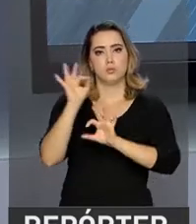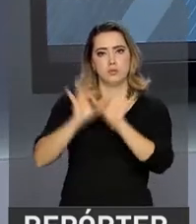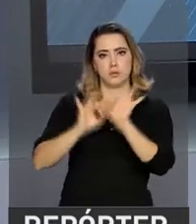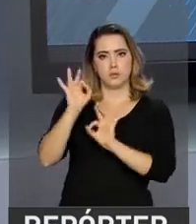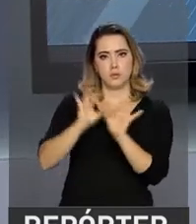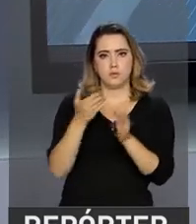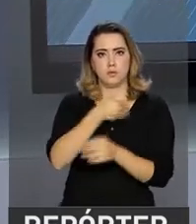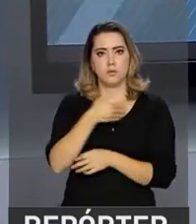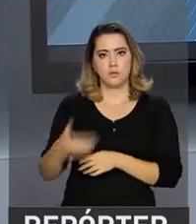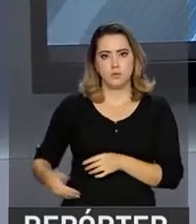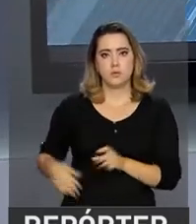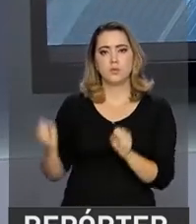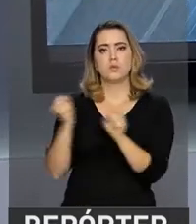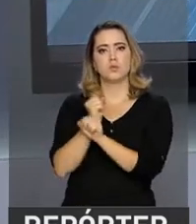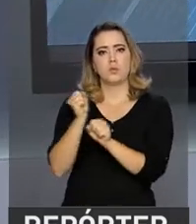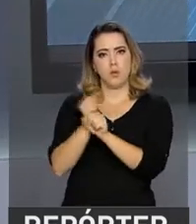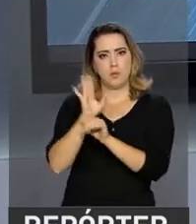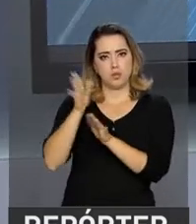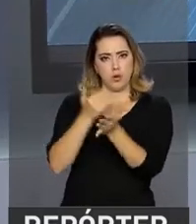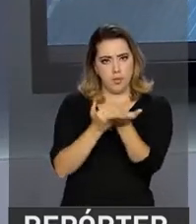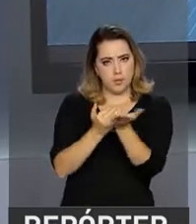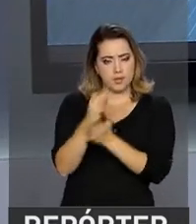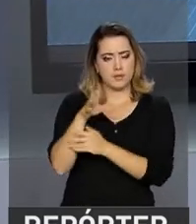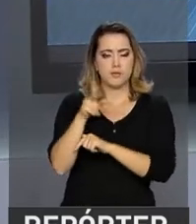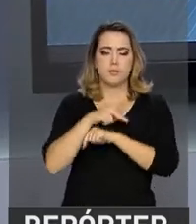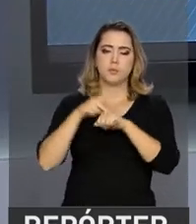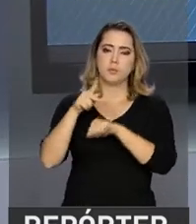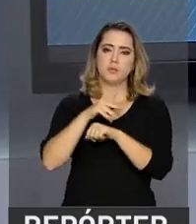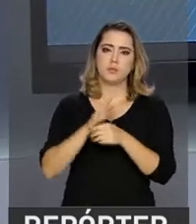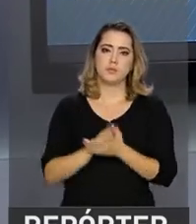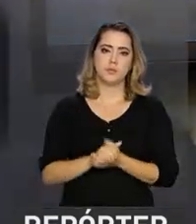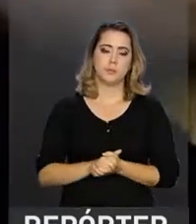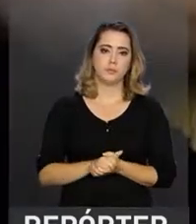serviços públicos e de obras já iniciadas em todo o país.